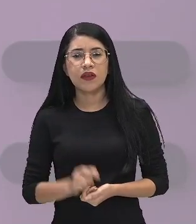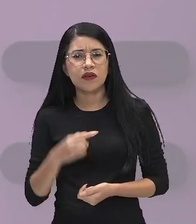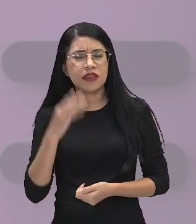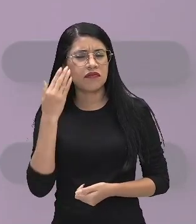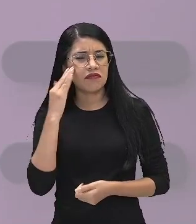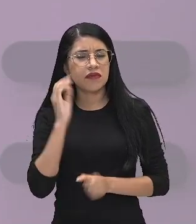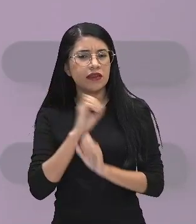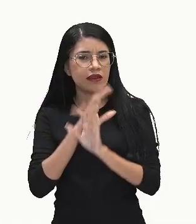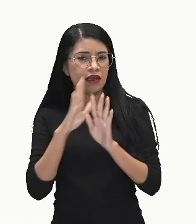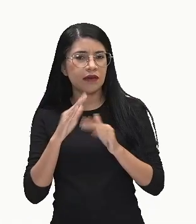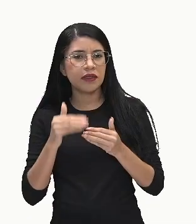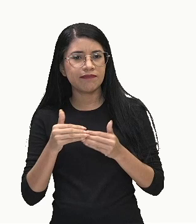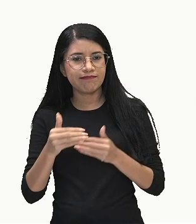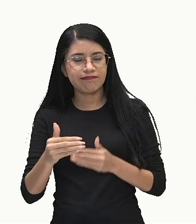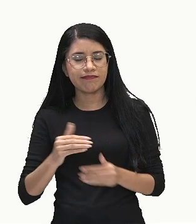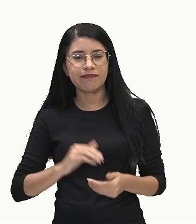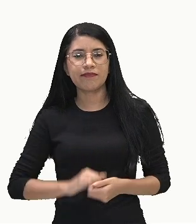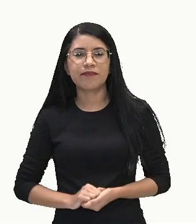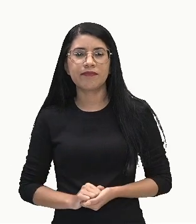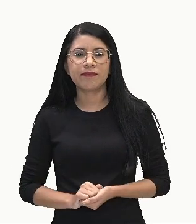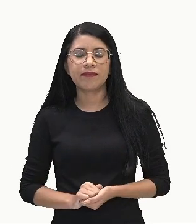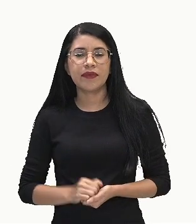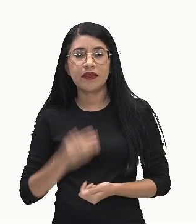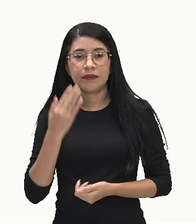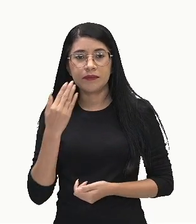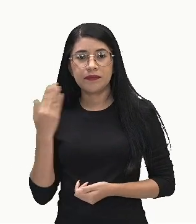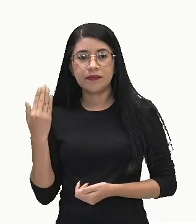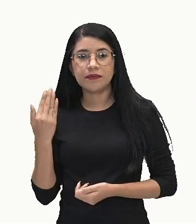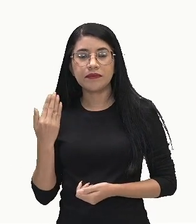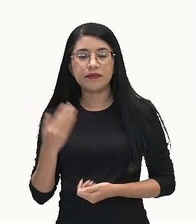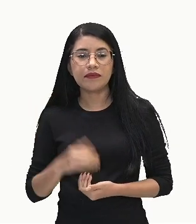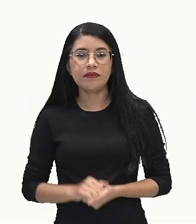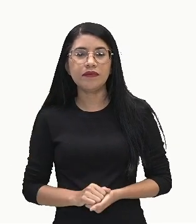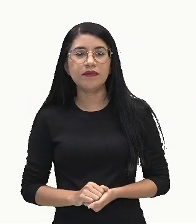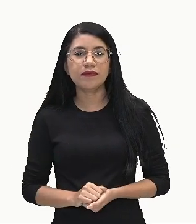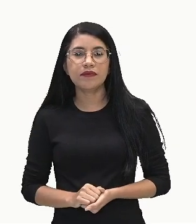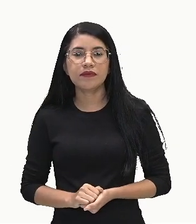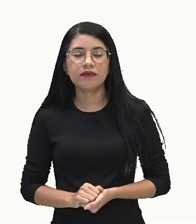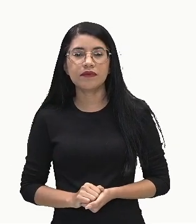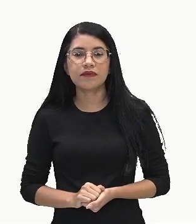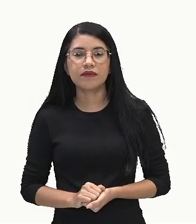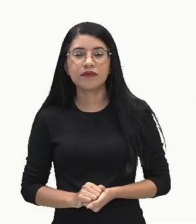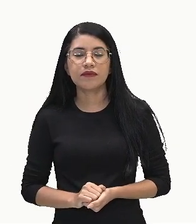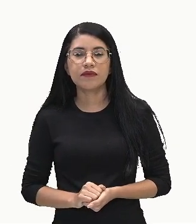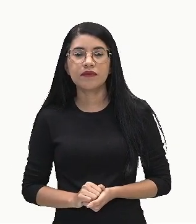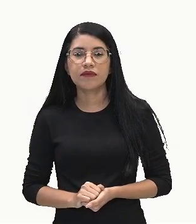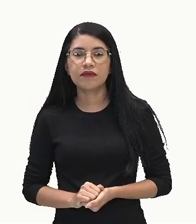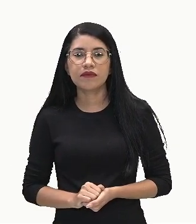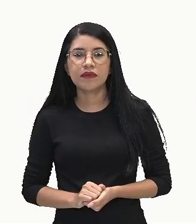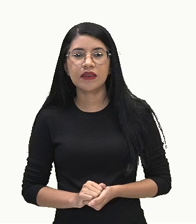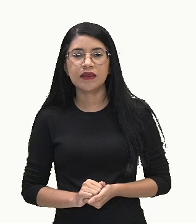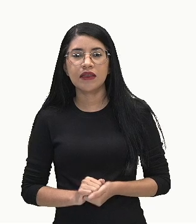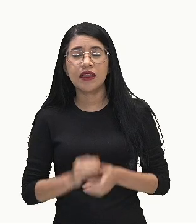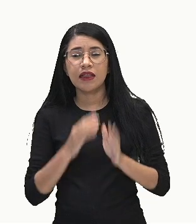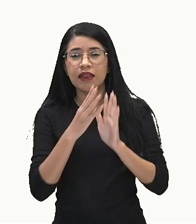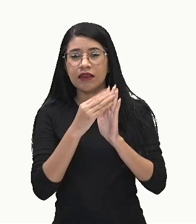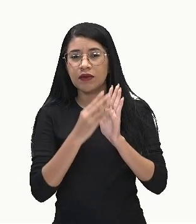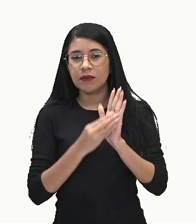bom? Então, vamos lá. Na cartela de número 1, nós temos uma breve